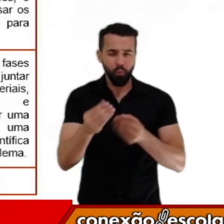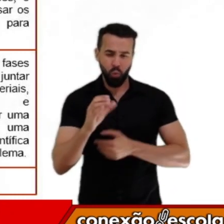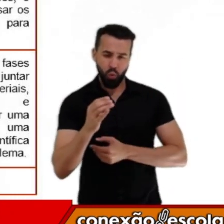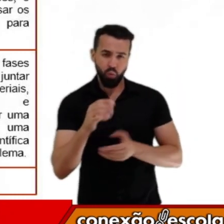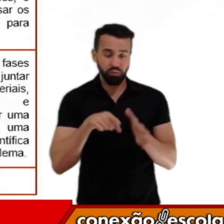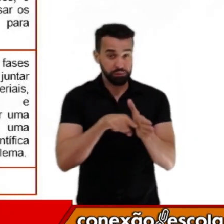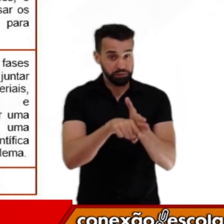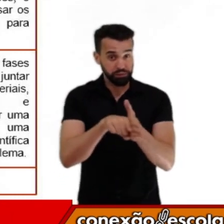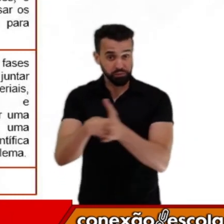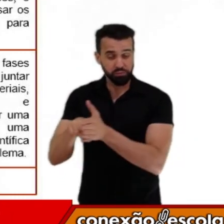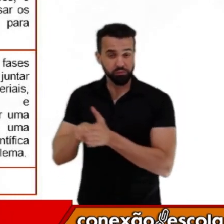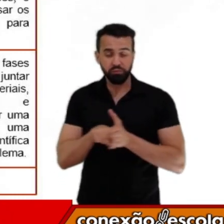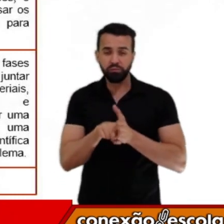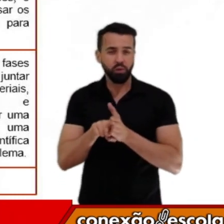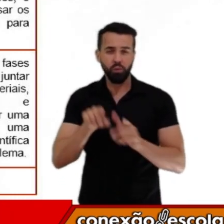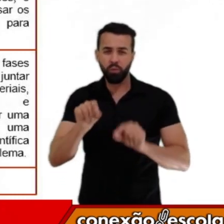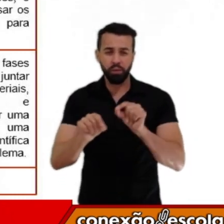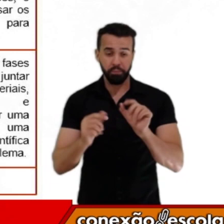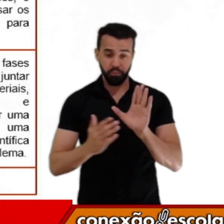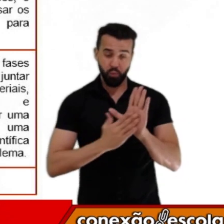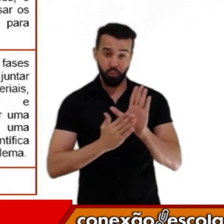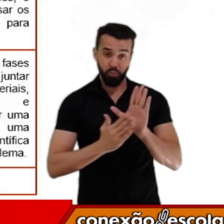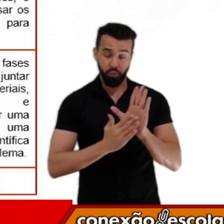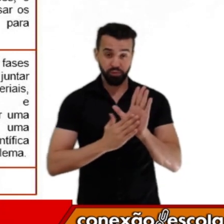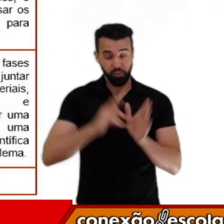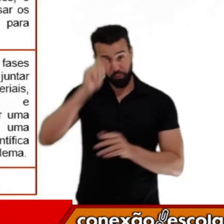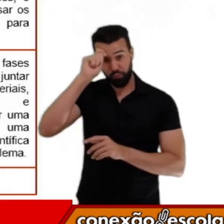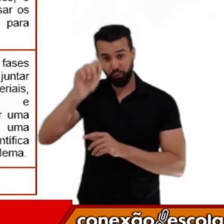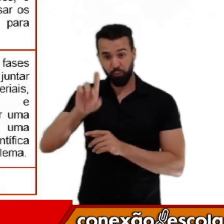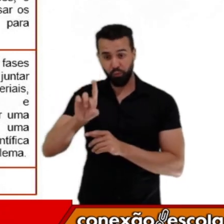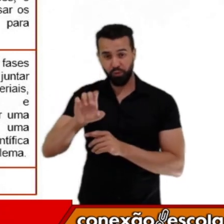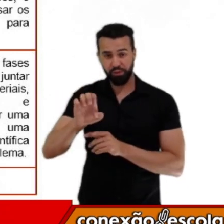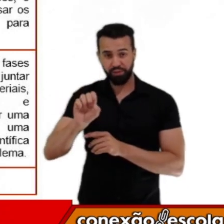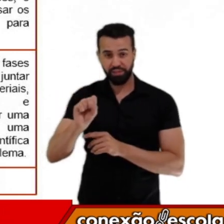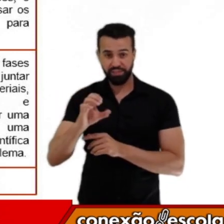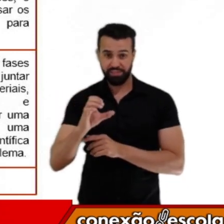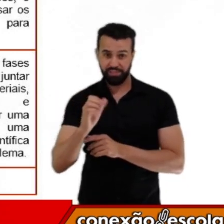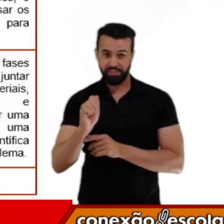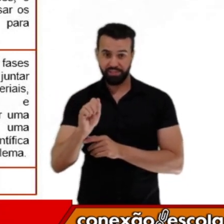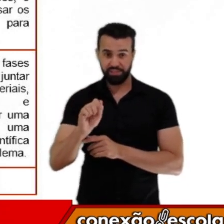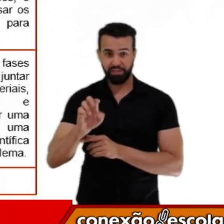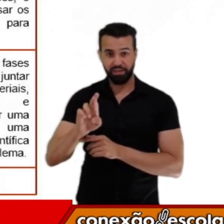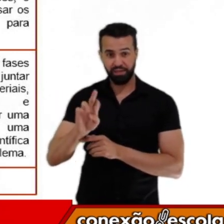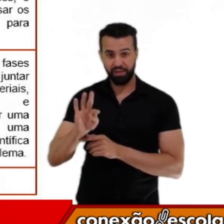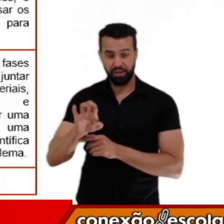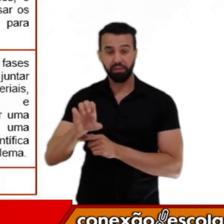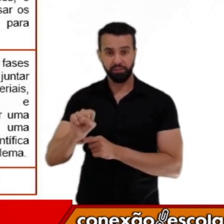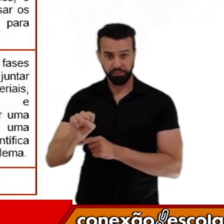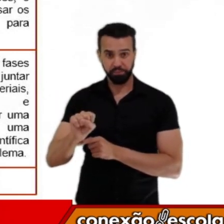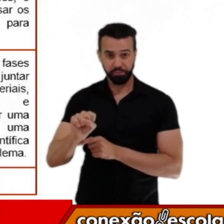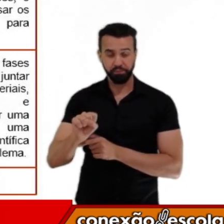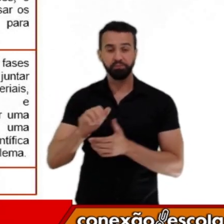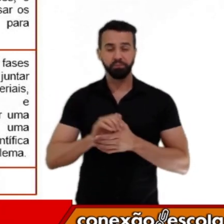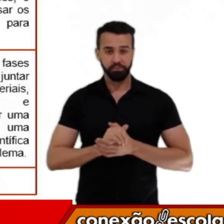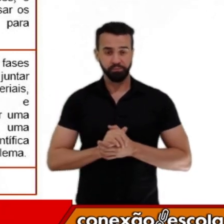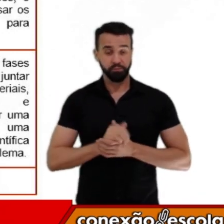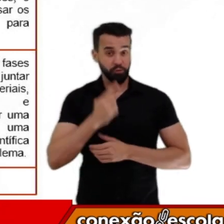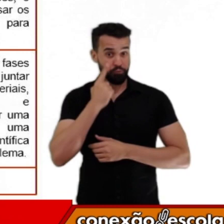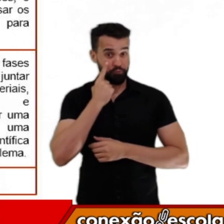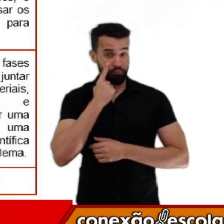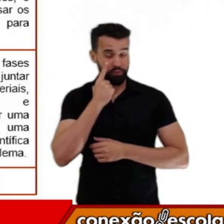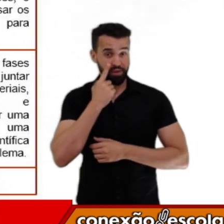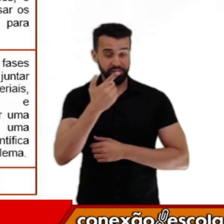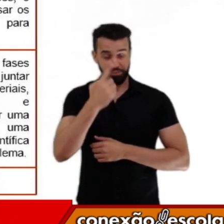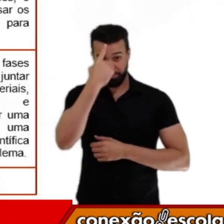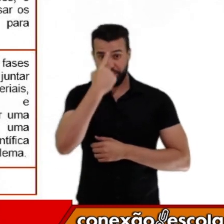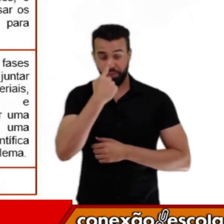foi proposto a partir do pensamento de René Descartes. Nós podemos perceber aqui do lado esquerdo que nós